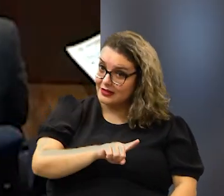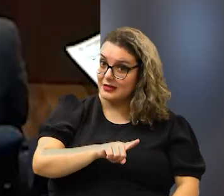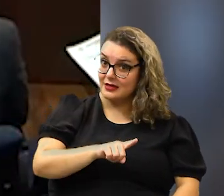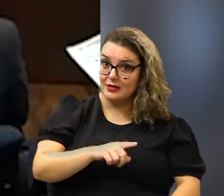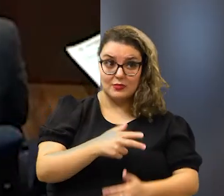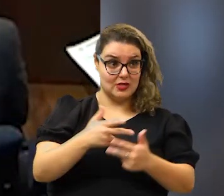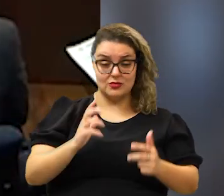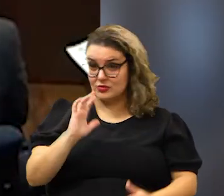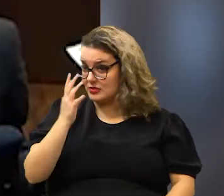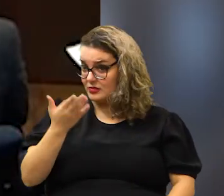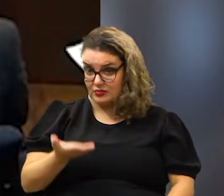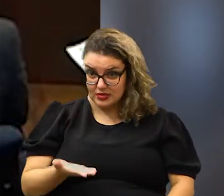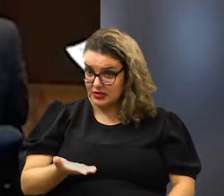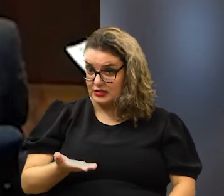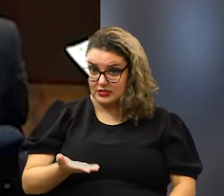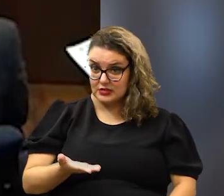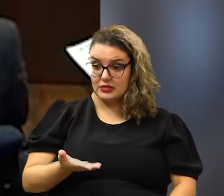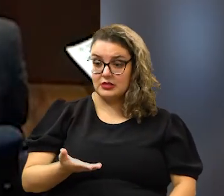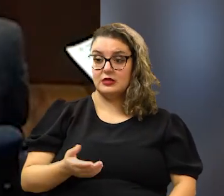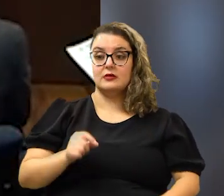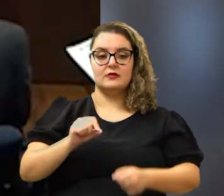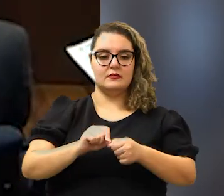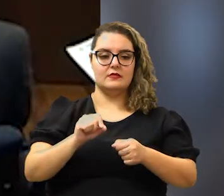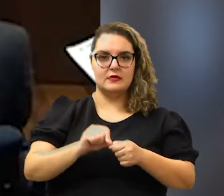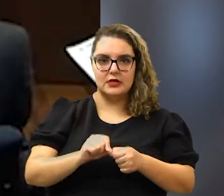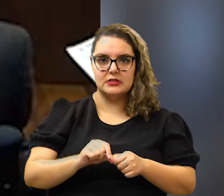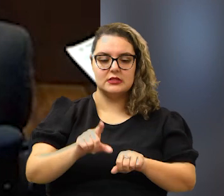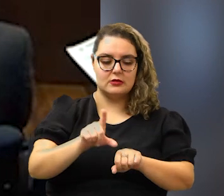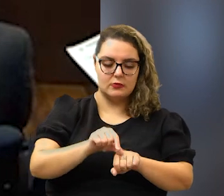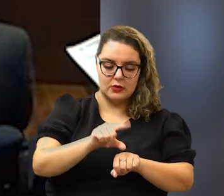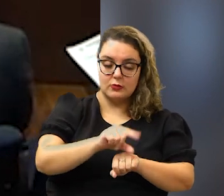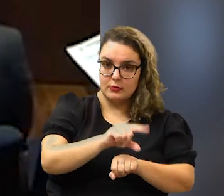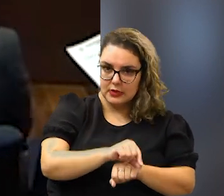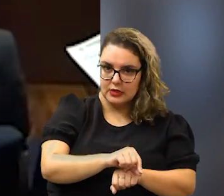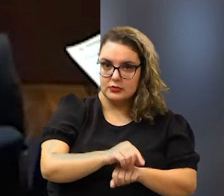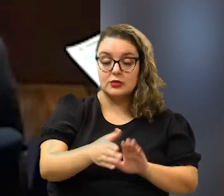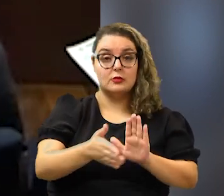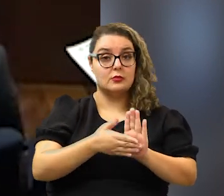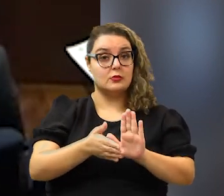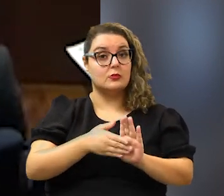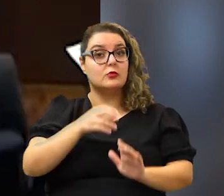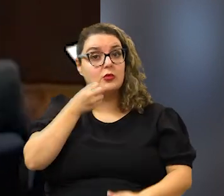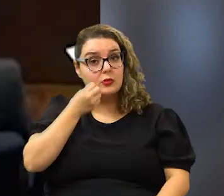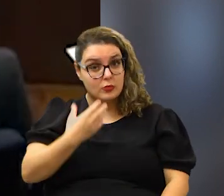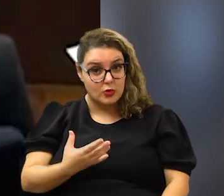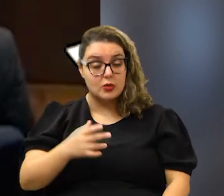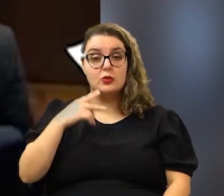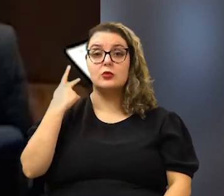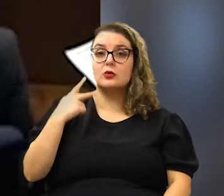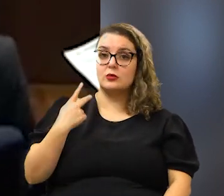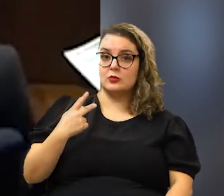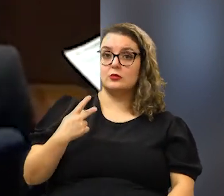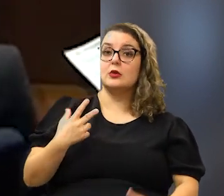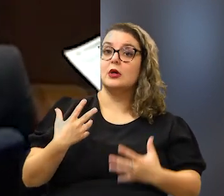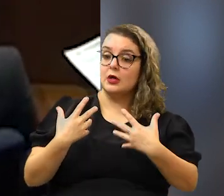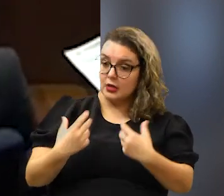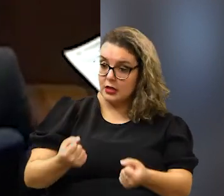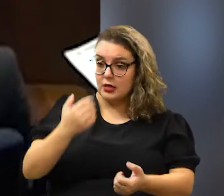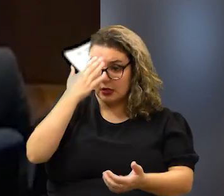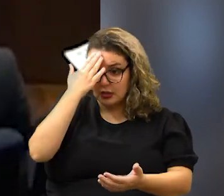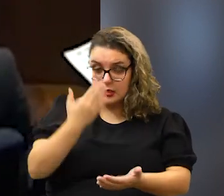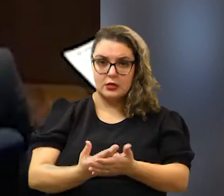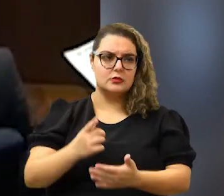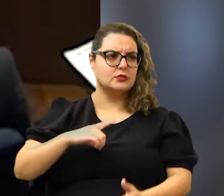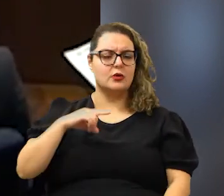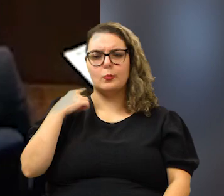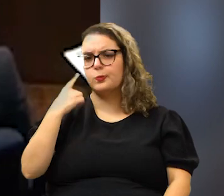tinha médicos, tinha faxineiros, tinha dentista, tinha operário. Então, as pessoas que gostam de animais, tem todo quanto é canto, você vai achar um que